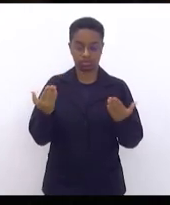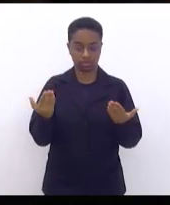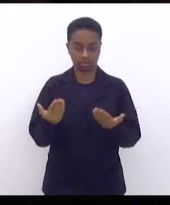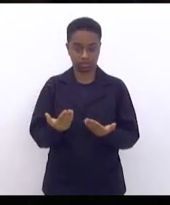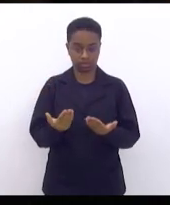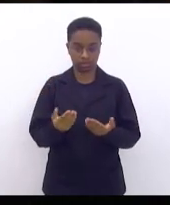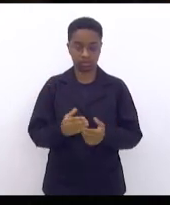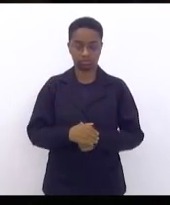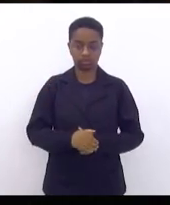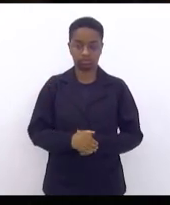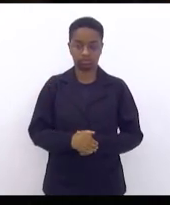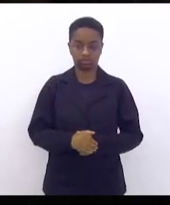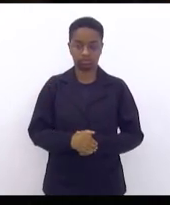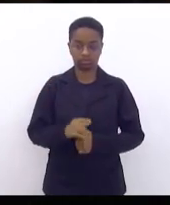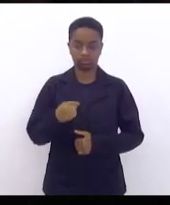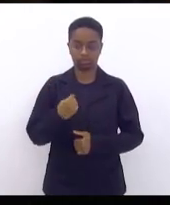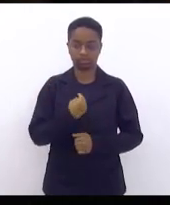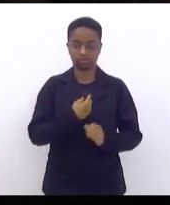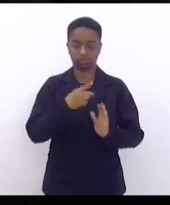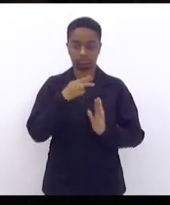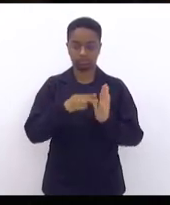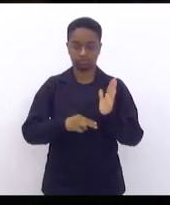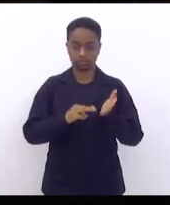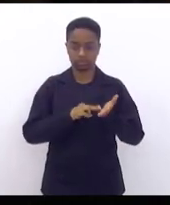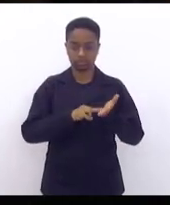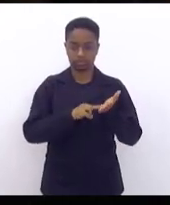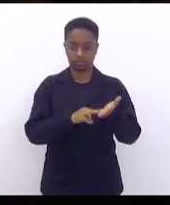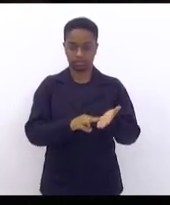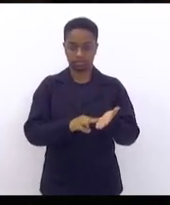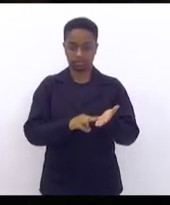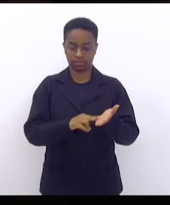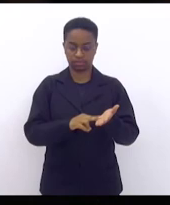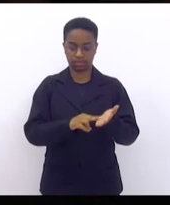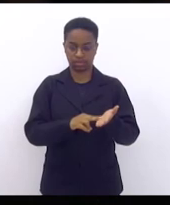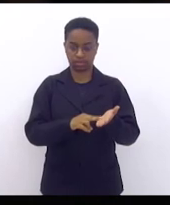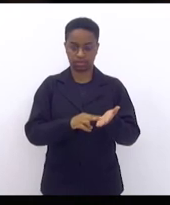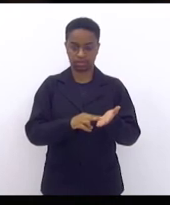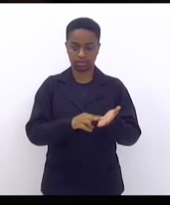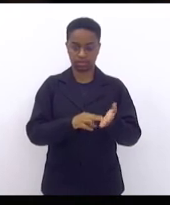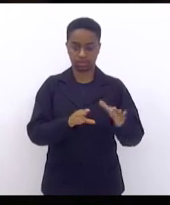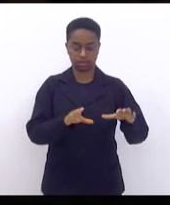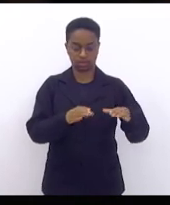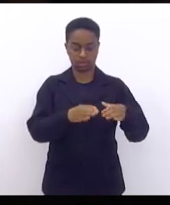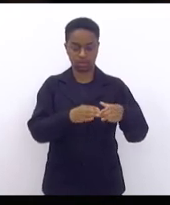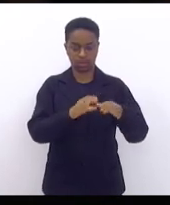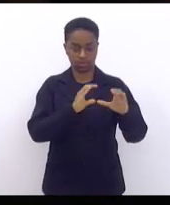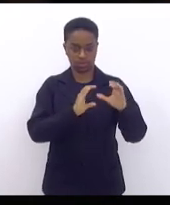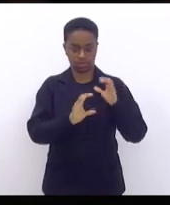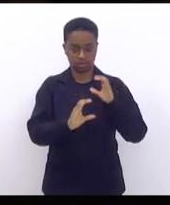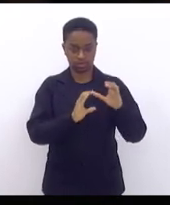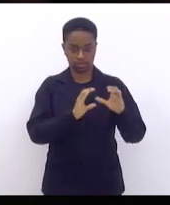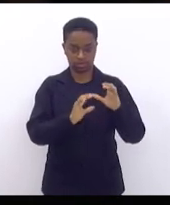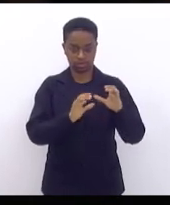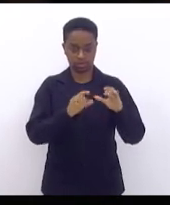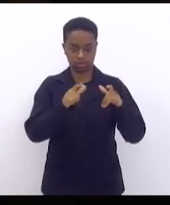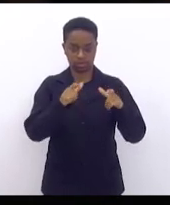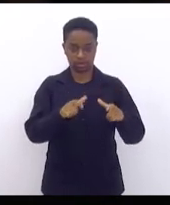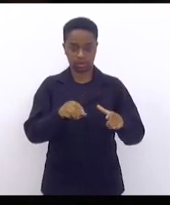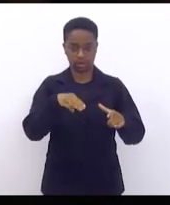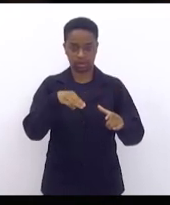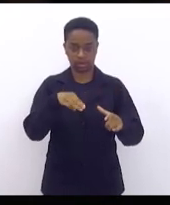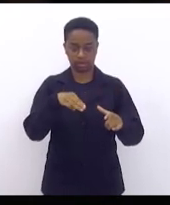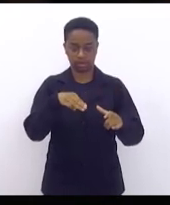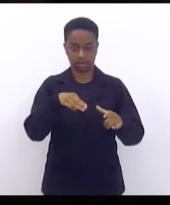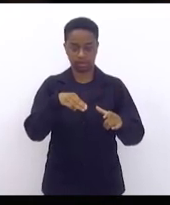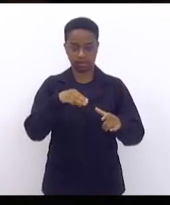hoje fazer a leitura de uma carta endereçada a mim pelos comunicadores comunitários da Maré.